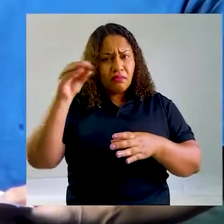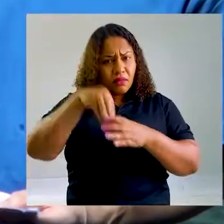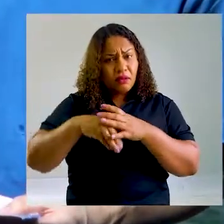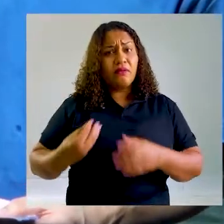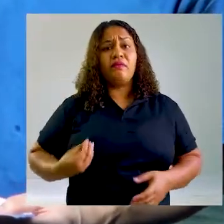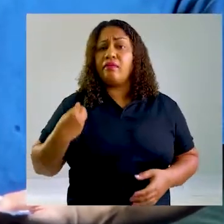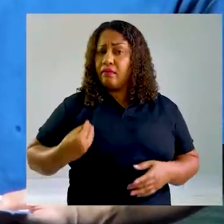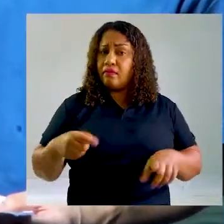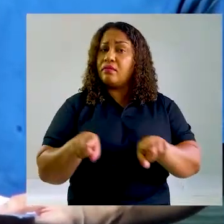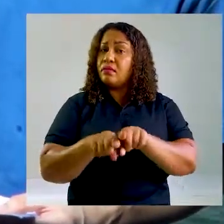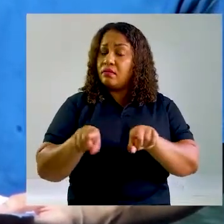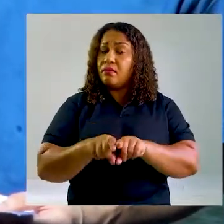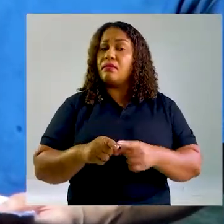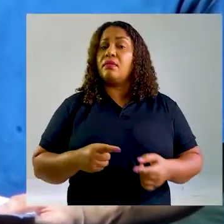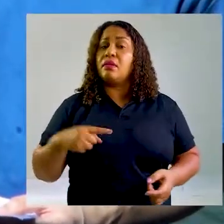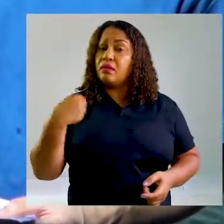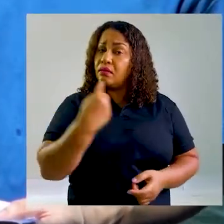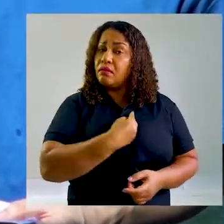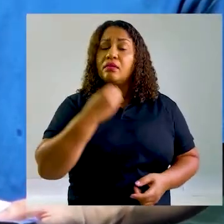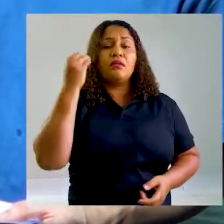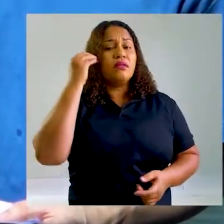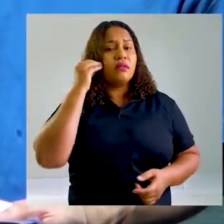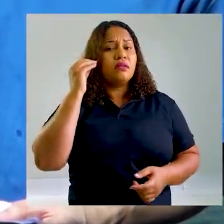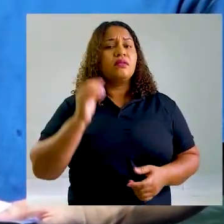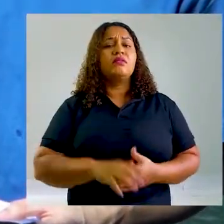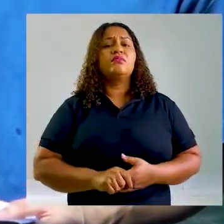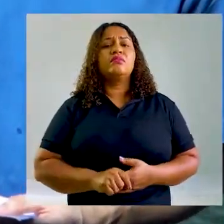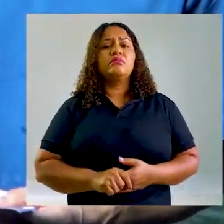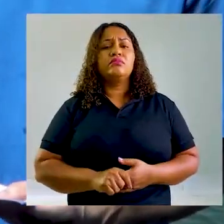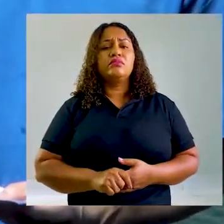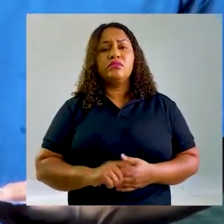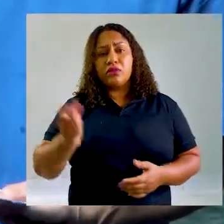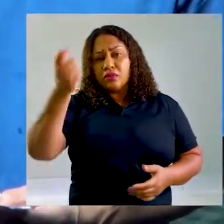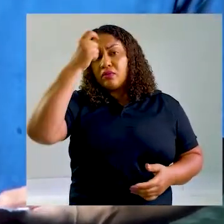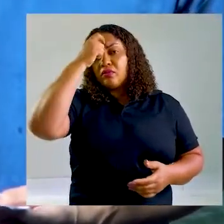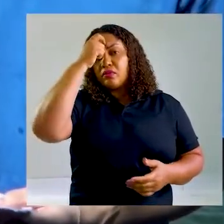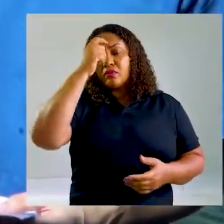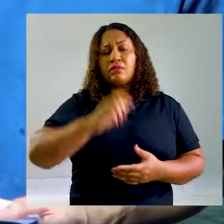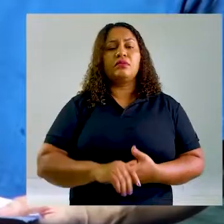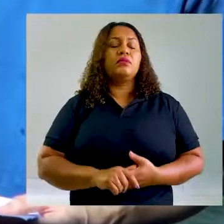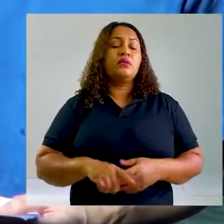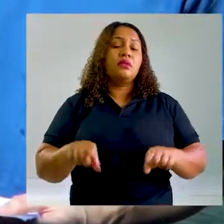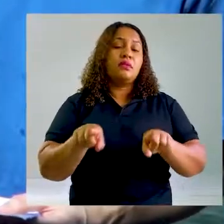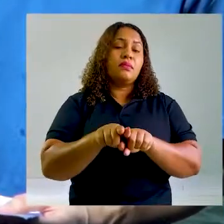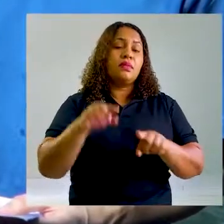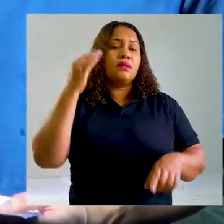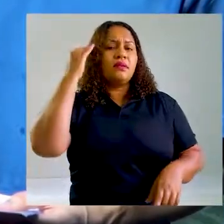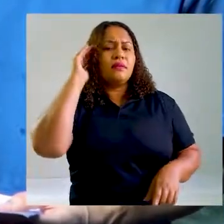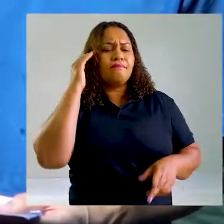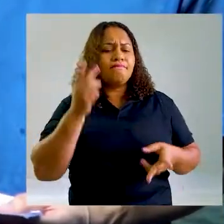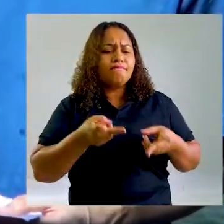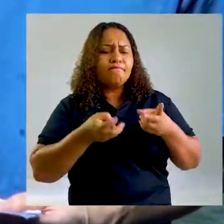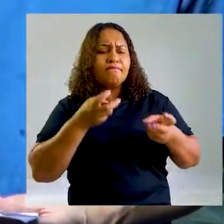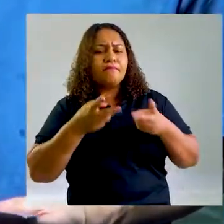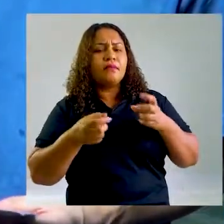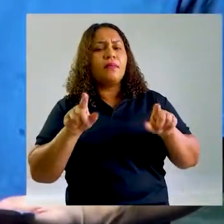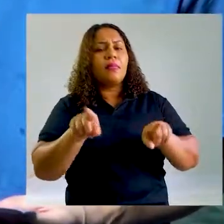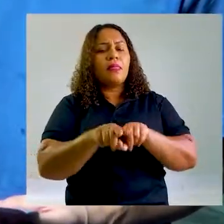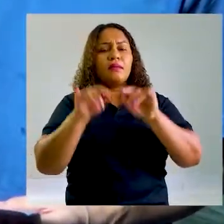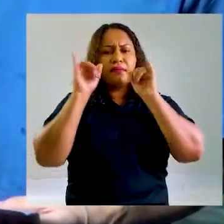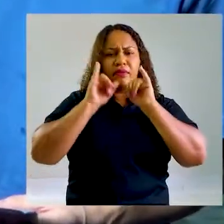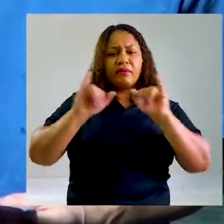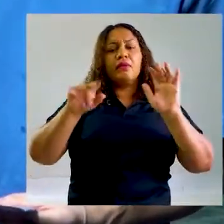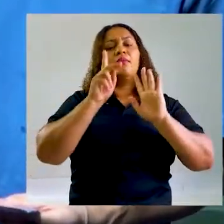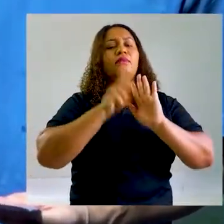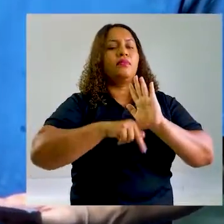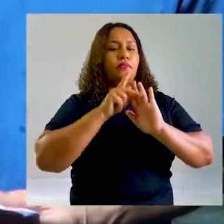também, certo? Isso que nós estamos tentando popularizar, né? Então, além de entender o rio, a gente quer tentar divulgar isso